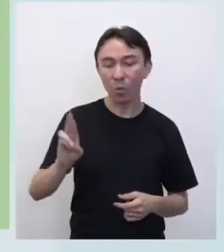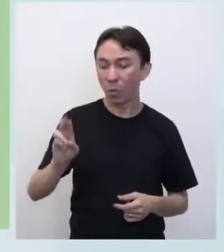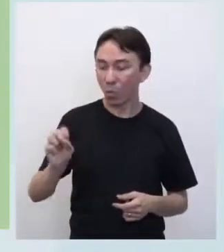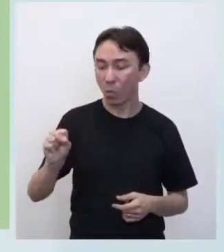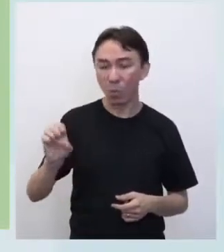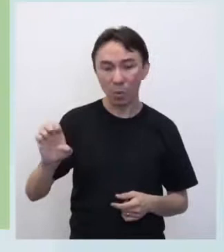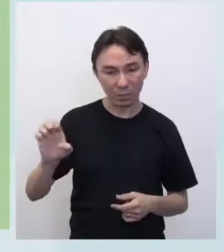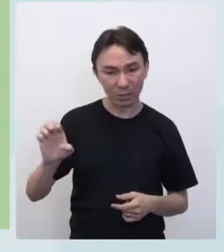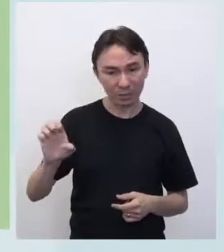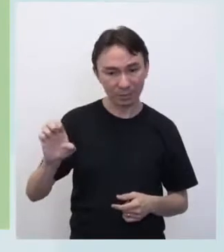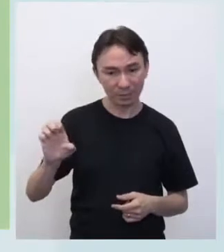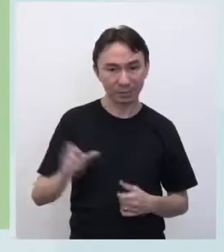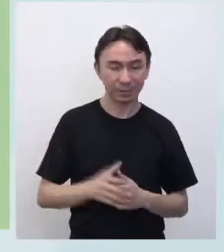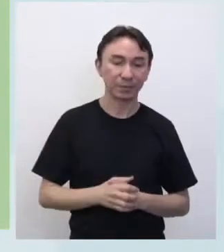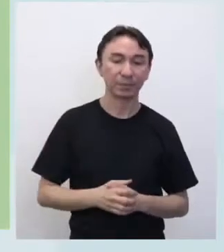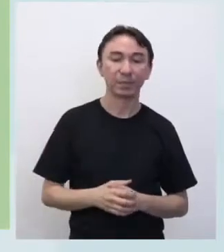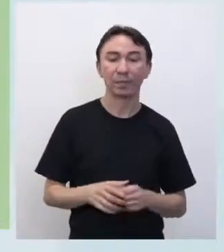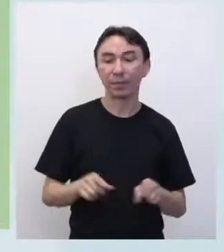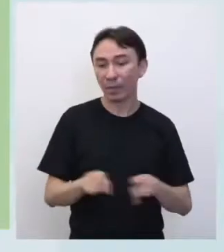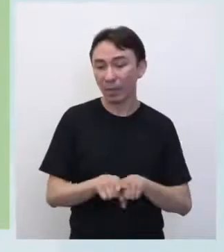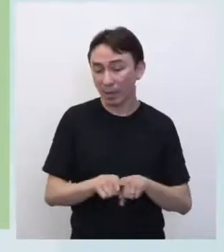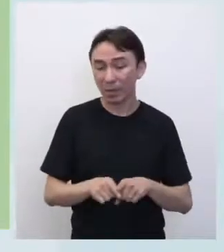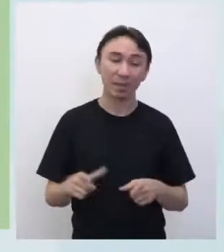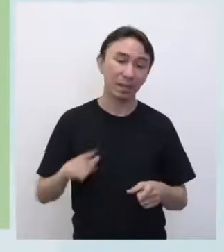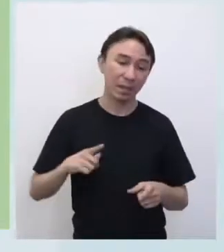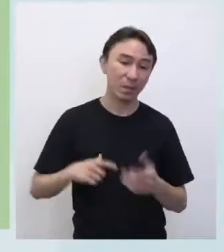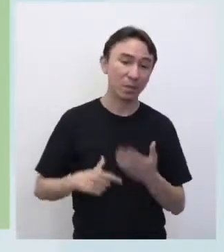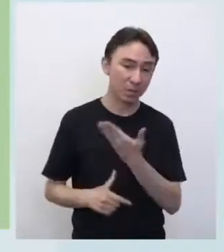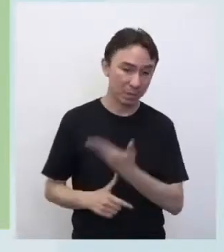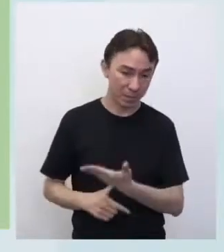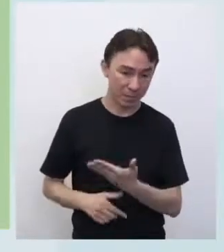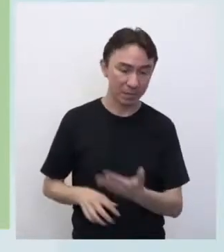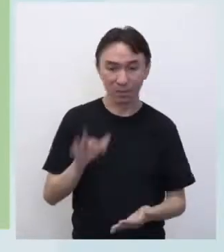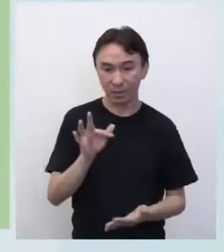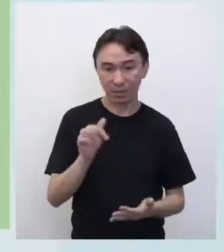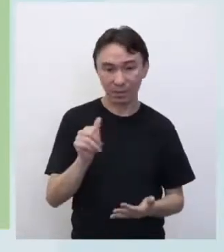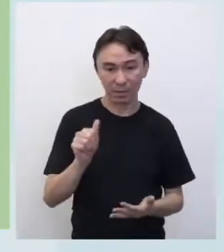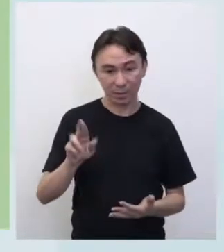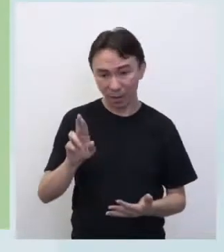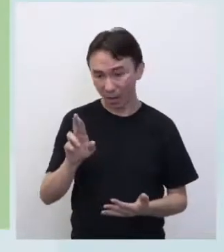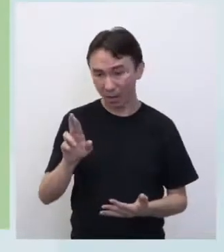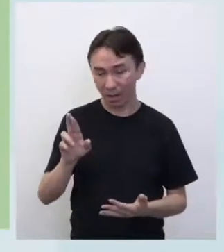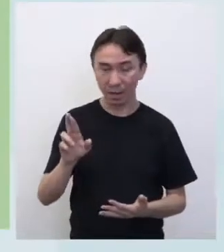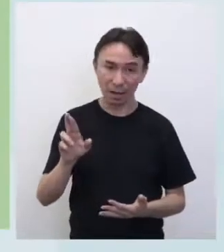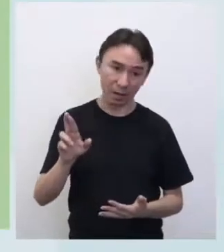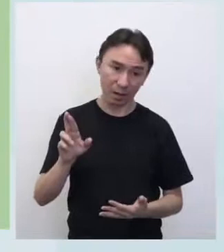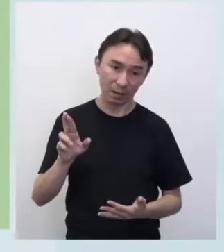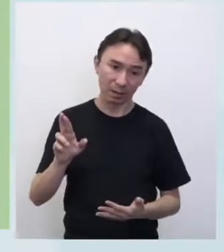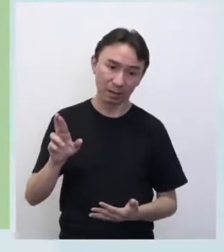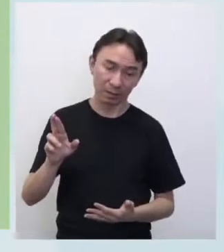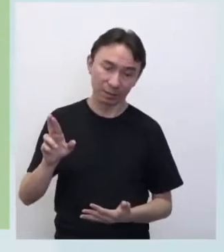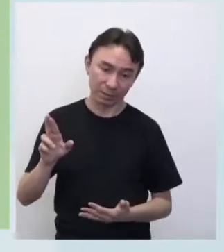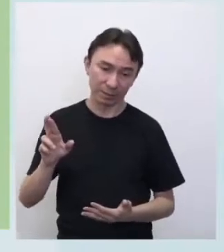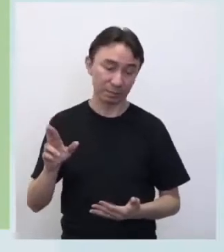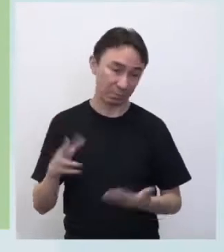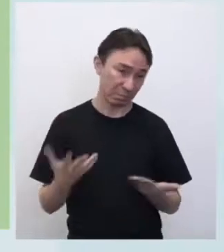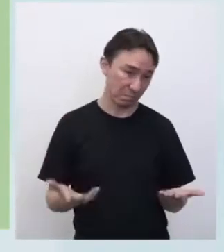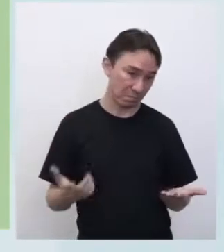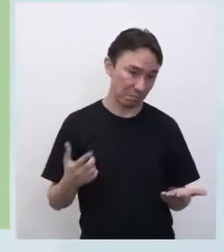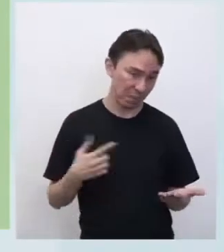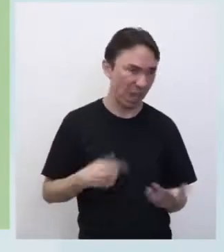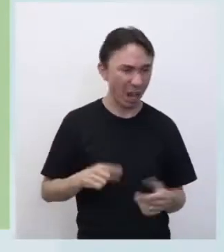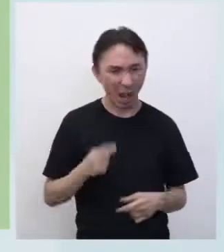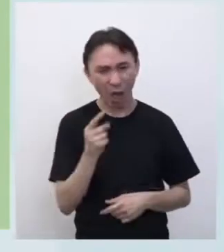worse. Okay? E aí existe esse outro aí que em português ele não é irregular, mas em inglês ele é o far, de